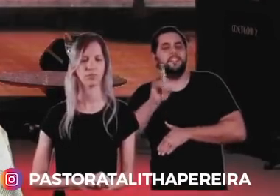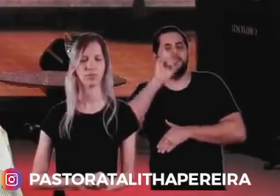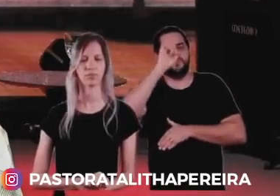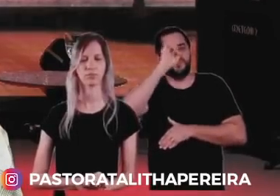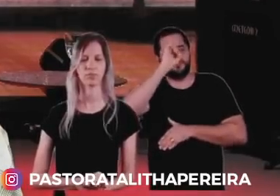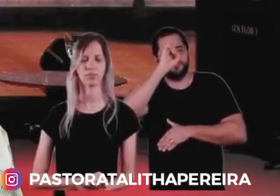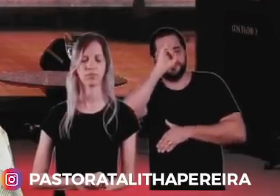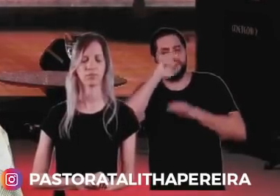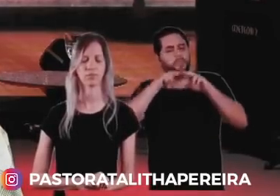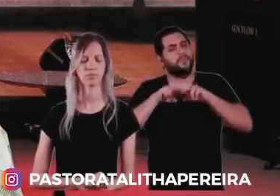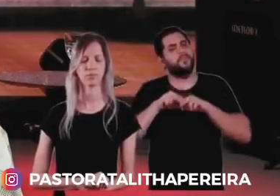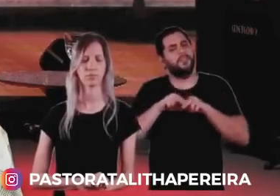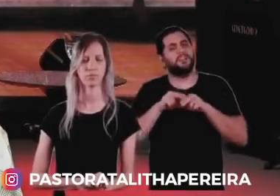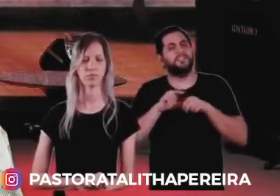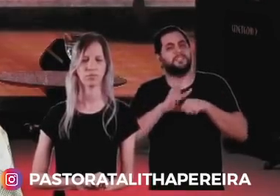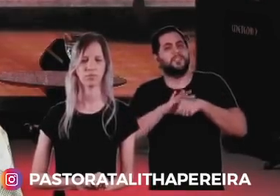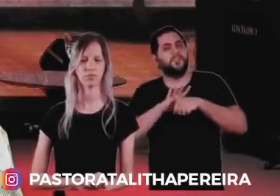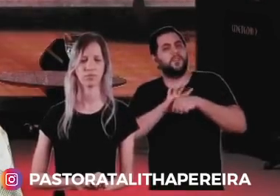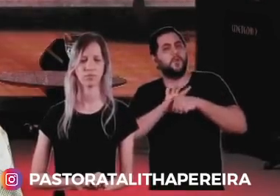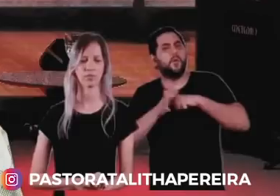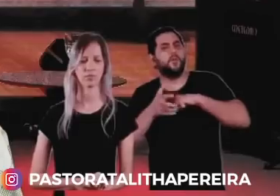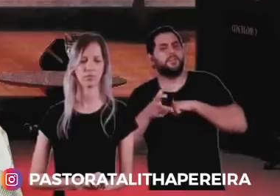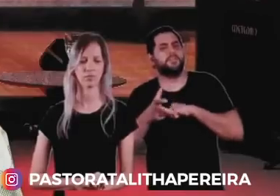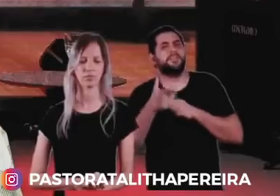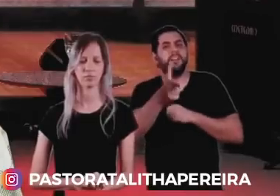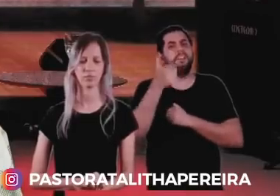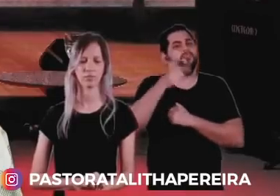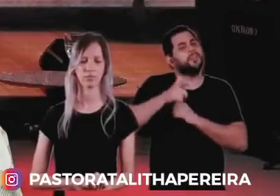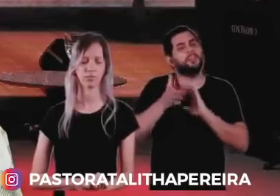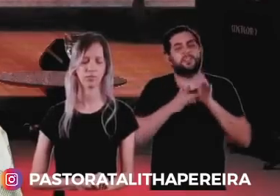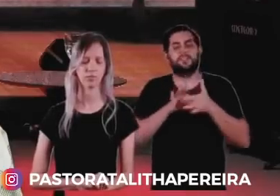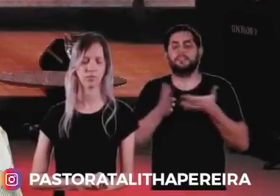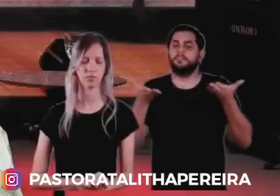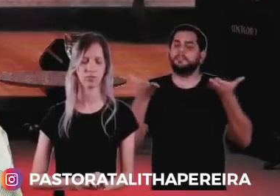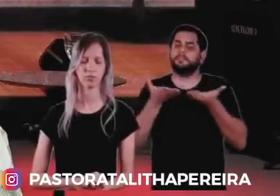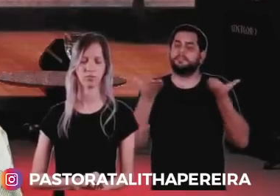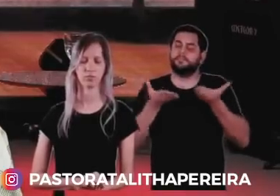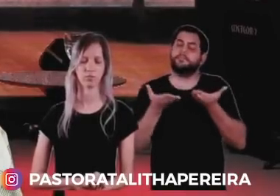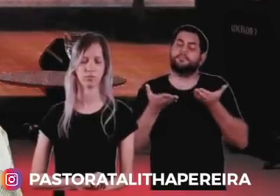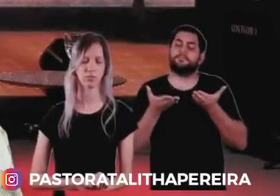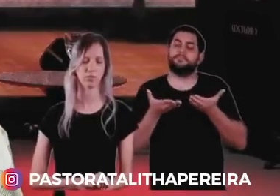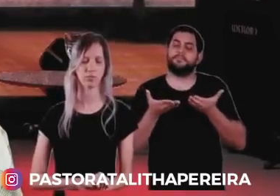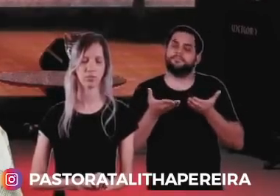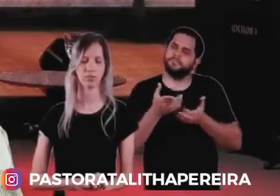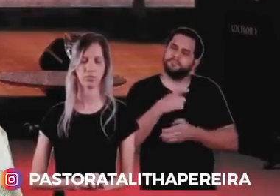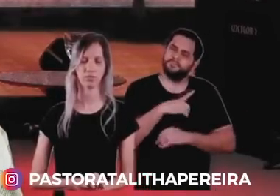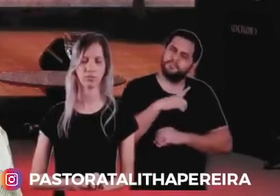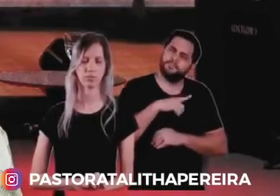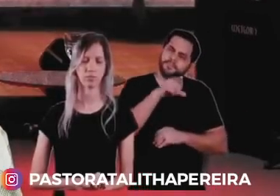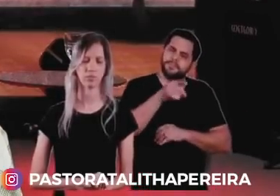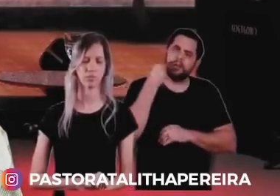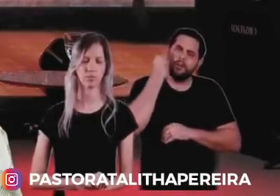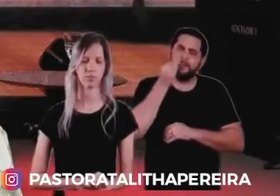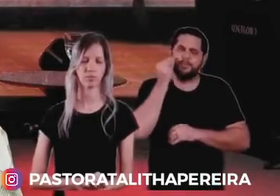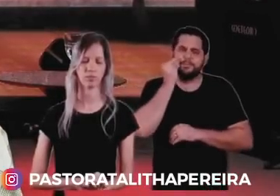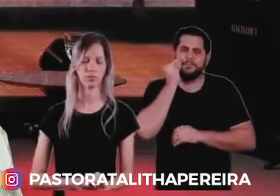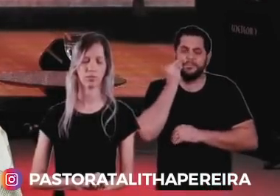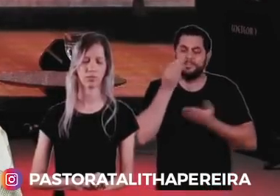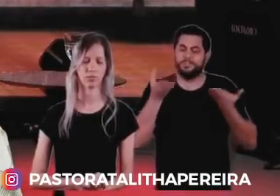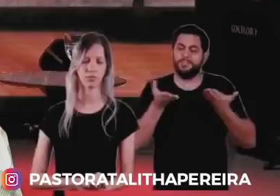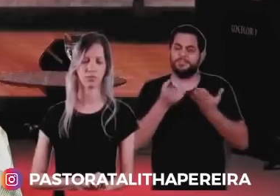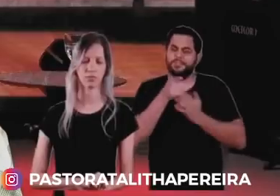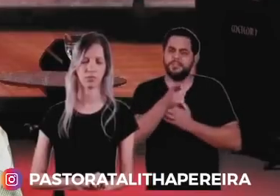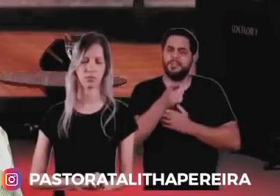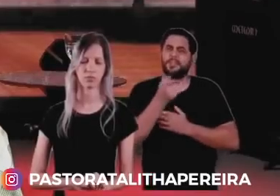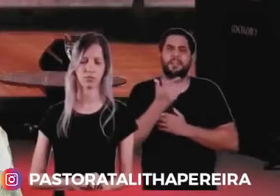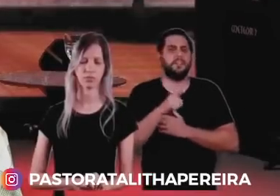e essa pessoa não tem Jesus ainda. E a gente quer abrir um espaço e um momento para dar essa oportunidade a você